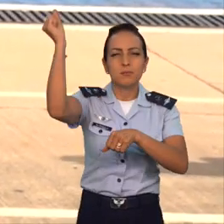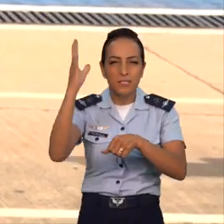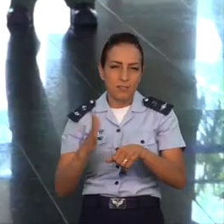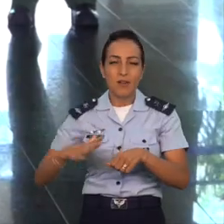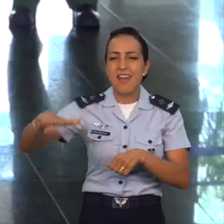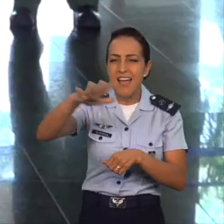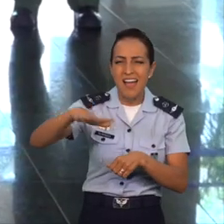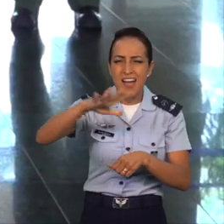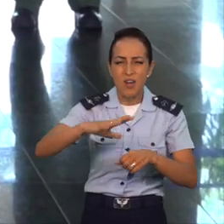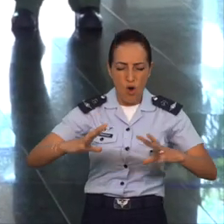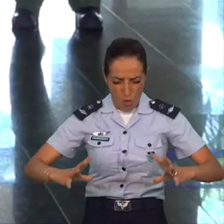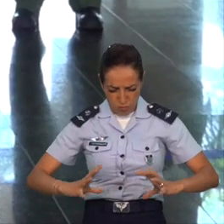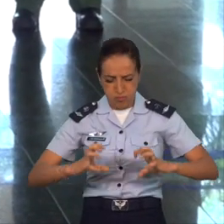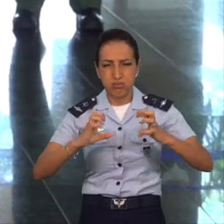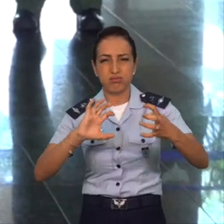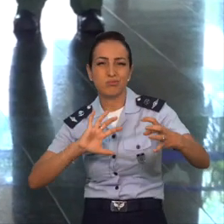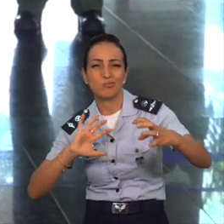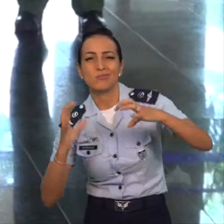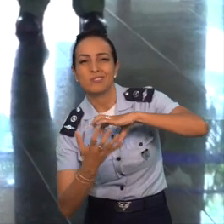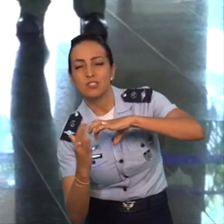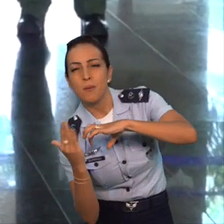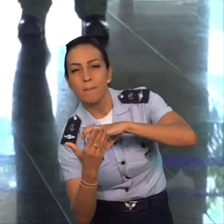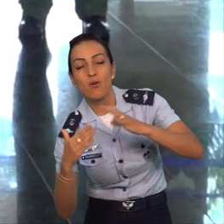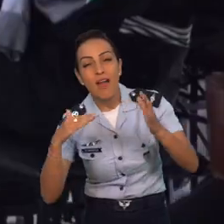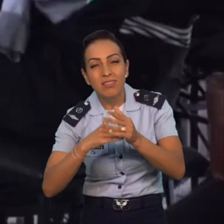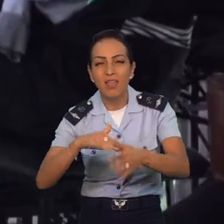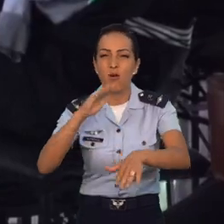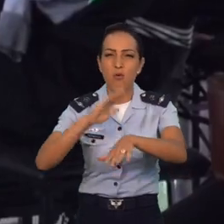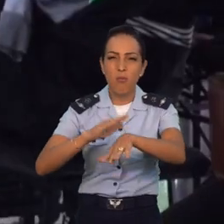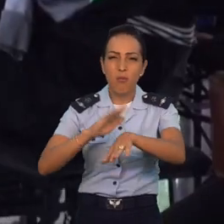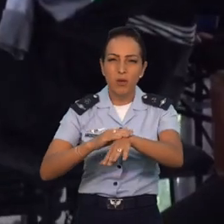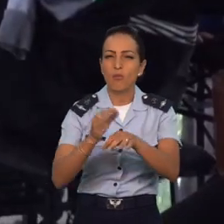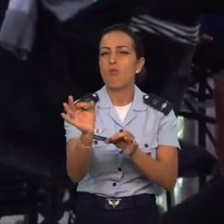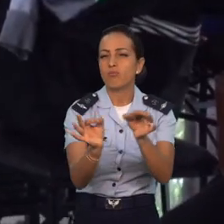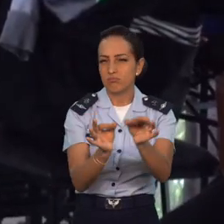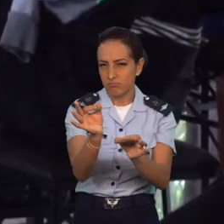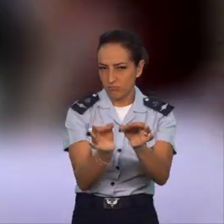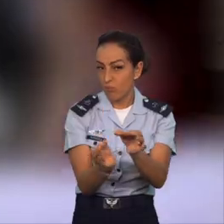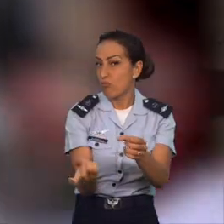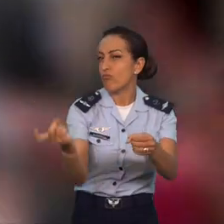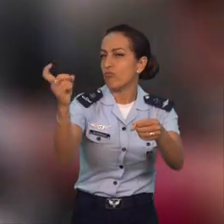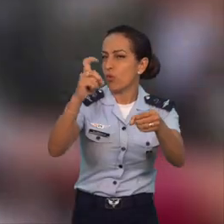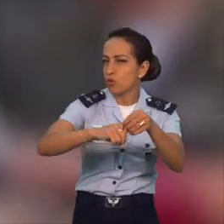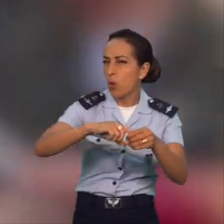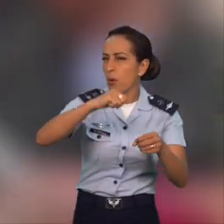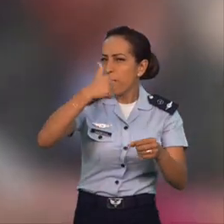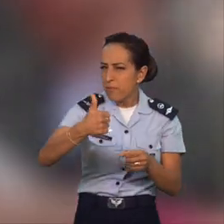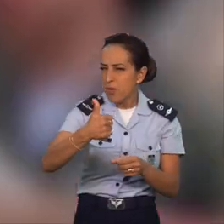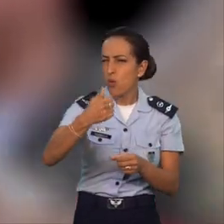que estão nas áreas de conflitos do Oriente Médio. Até o momento, a operação repatriou